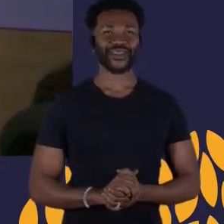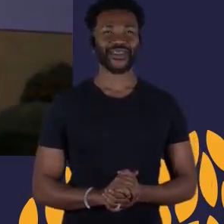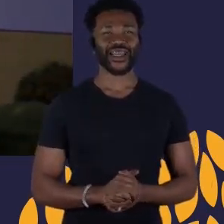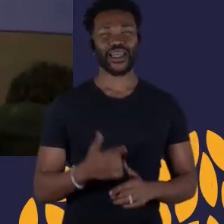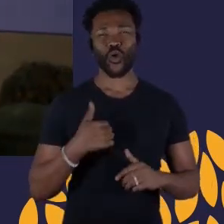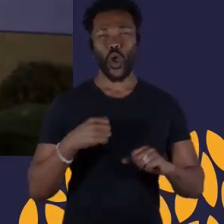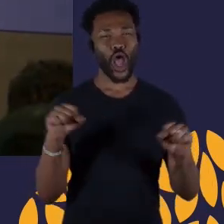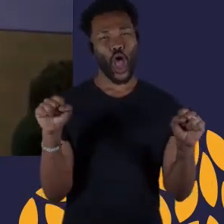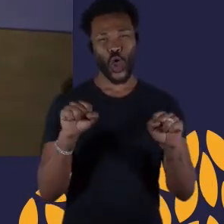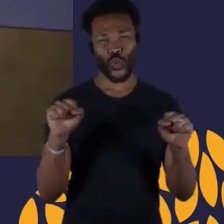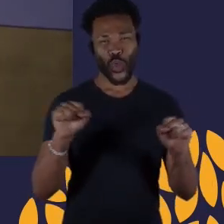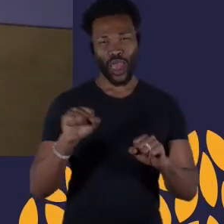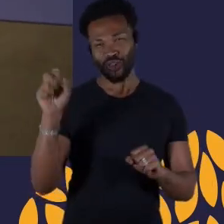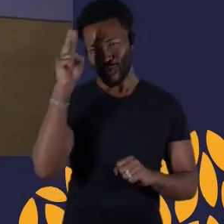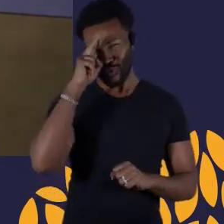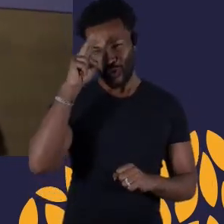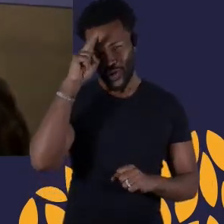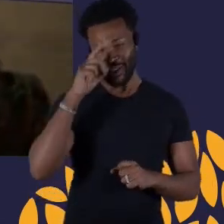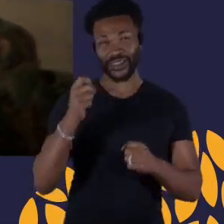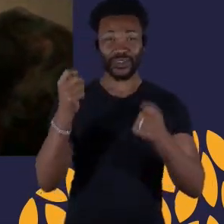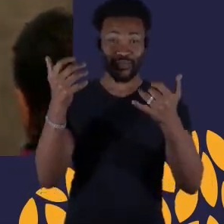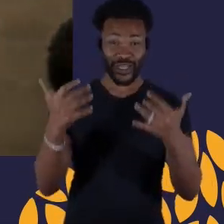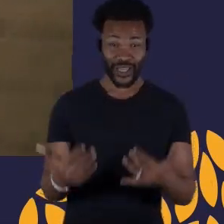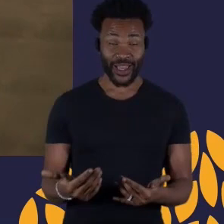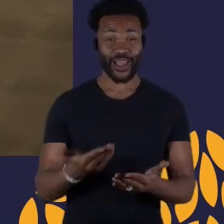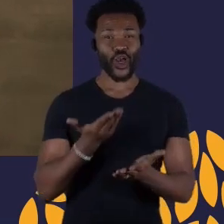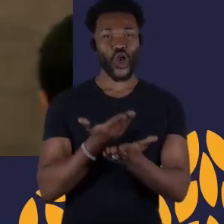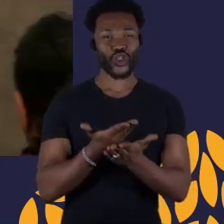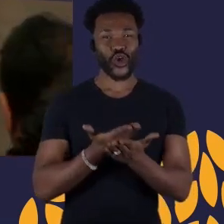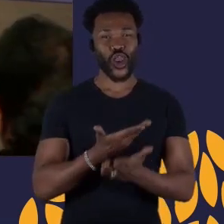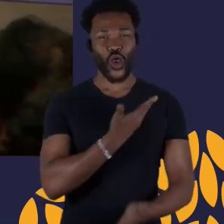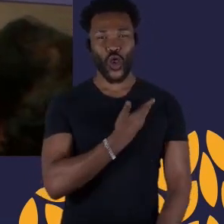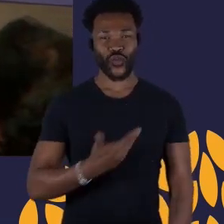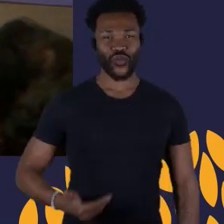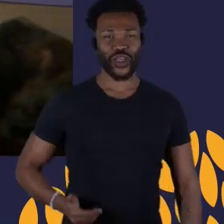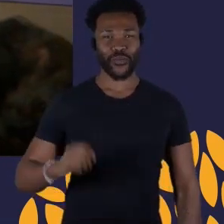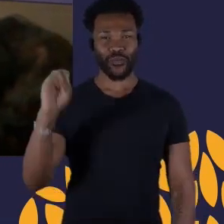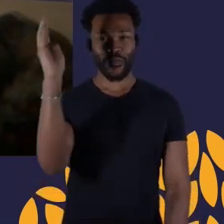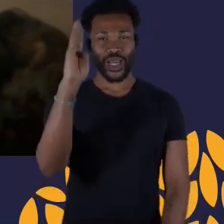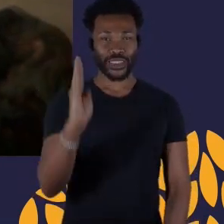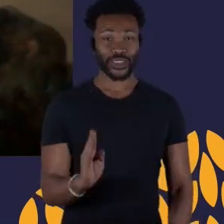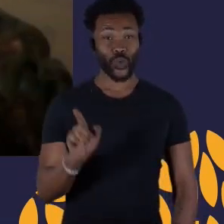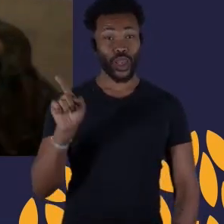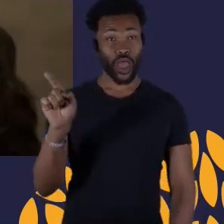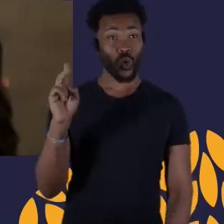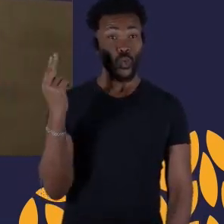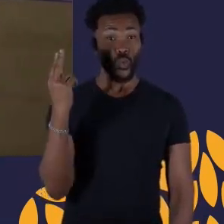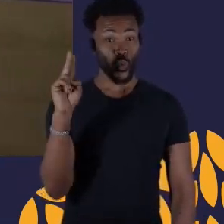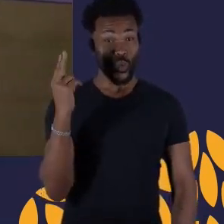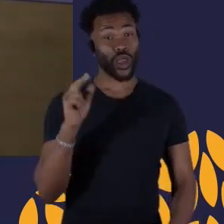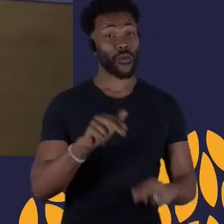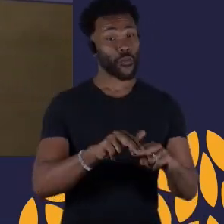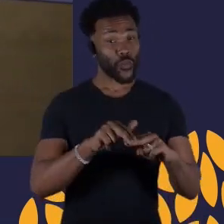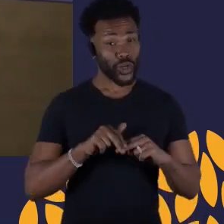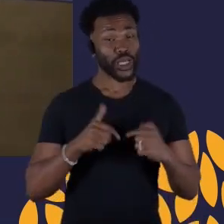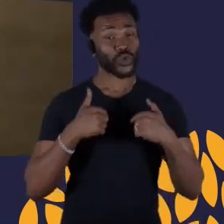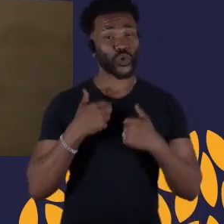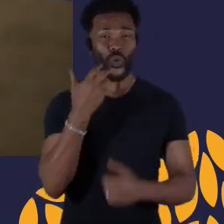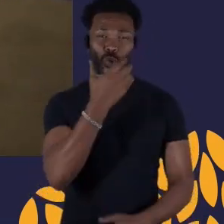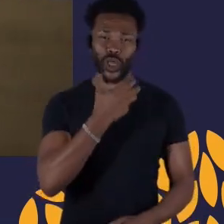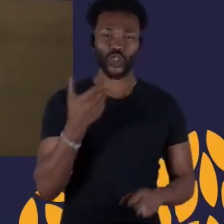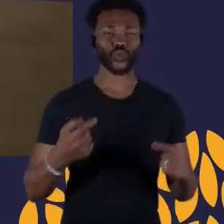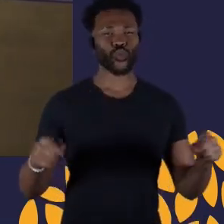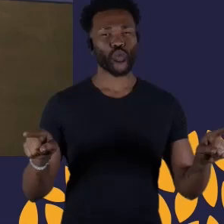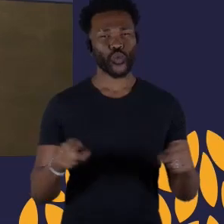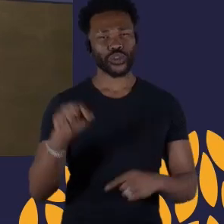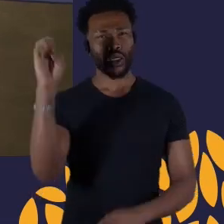Eu adorei esse conto. Eu fui educada na Escola Pública Brasil do Uruguai. E por isso que eu canto o